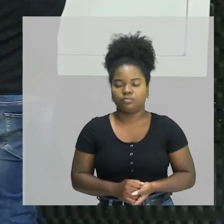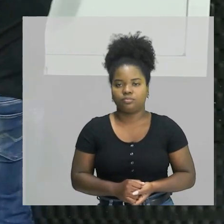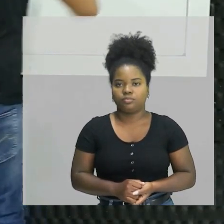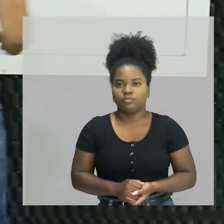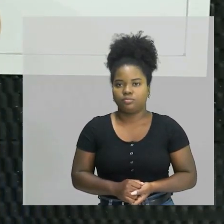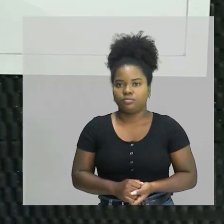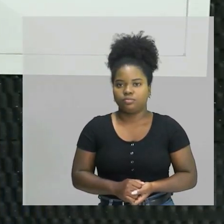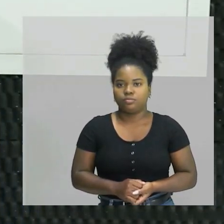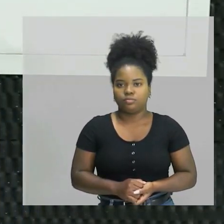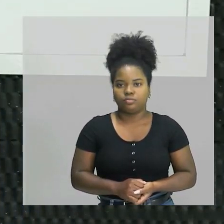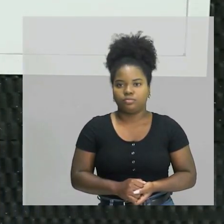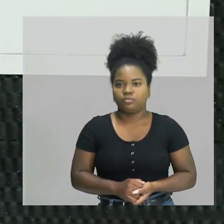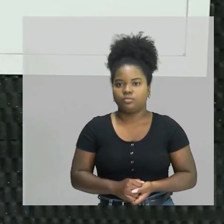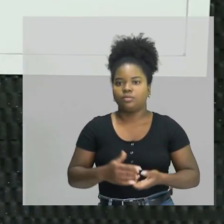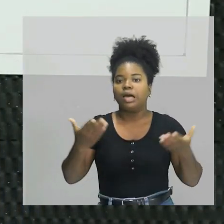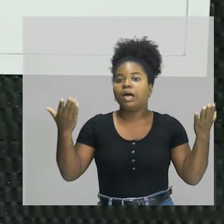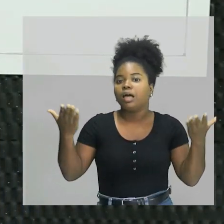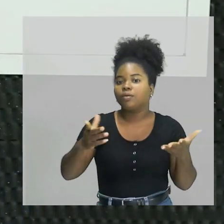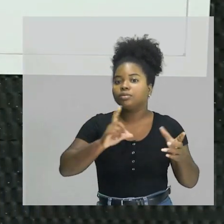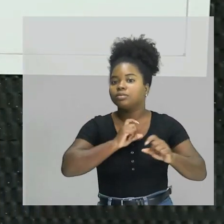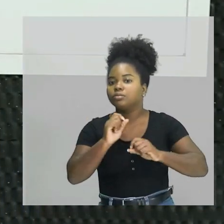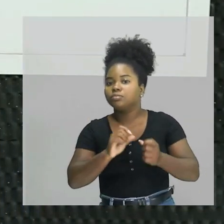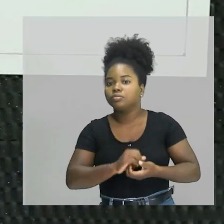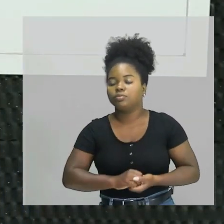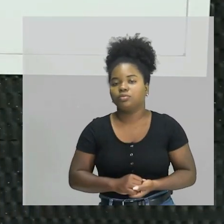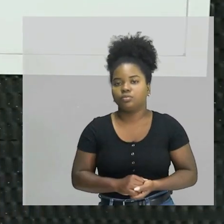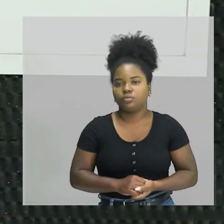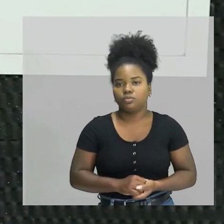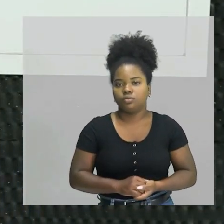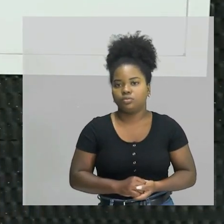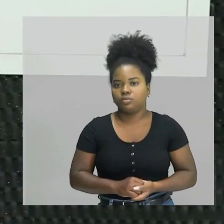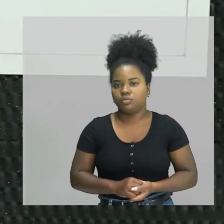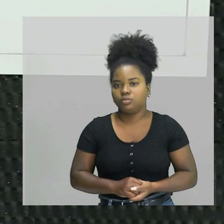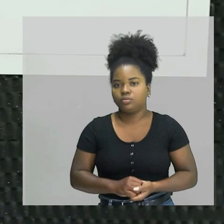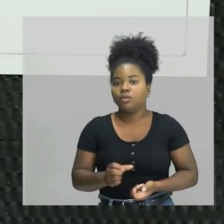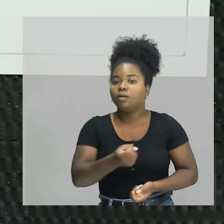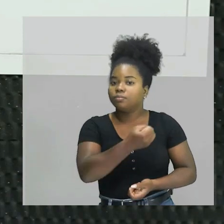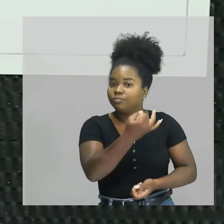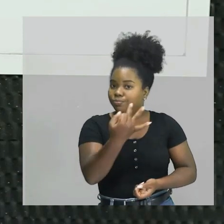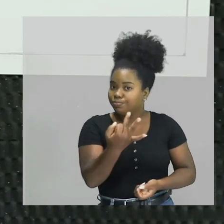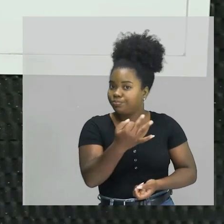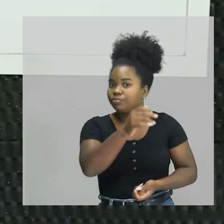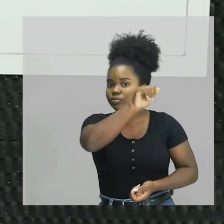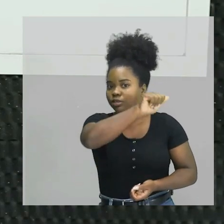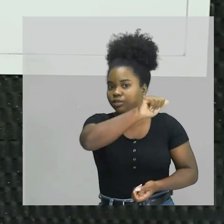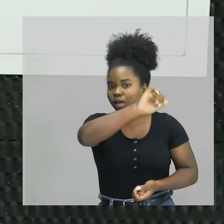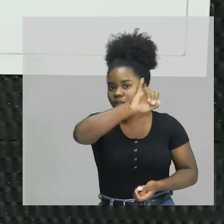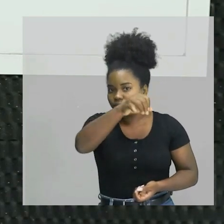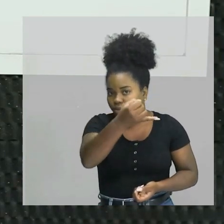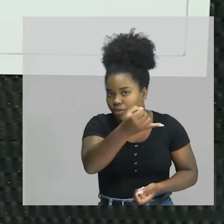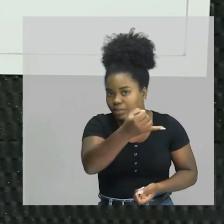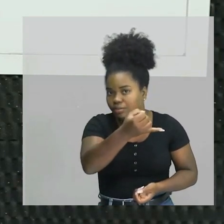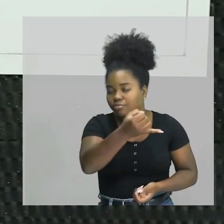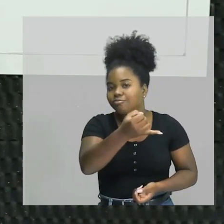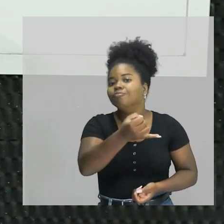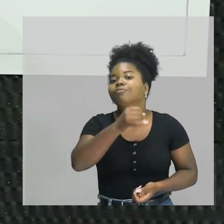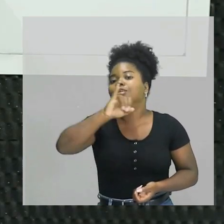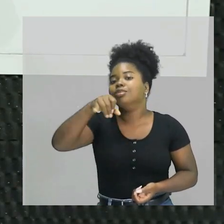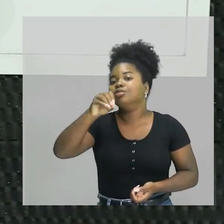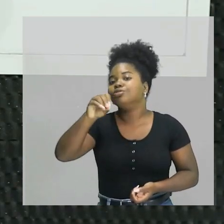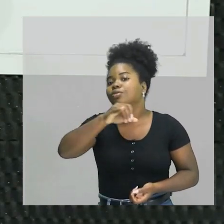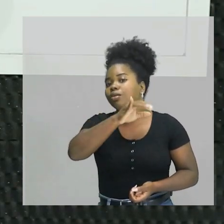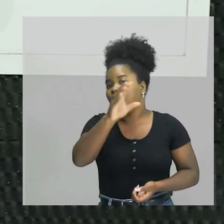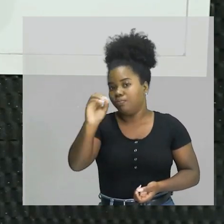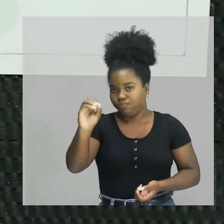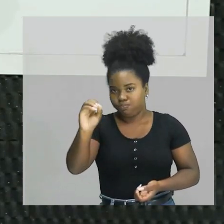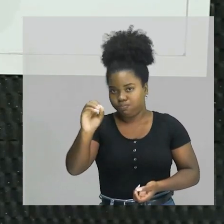Beleza. Agora, turminha, eu preciso saber quanto é a área que ficou para João, que é esse